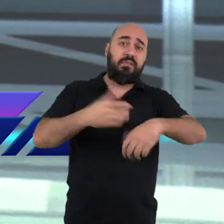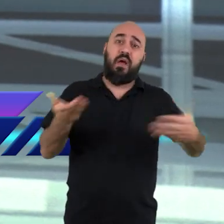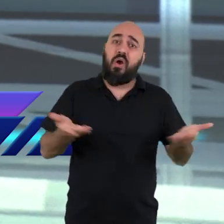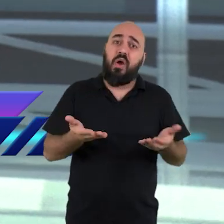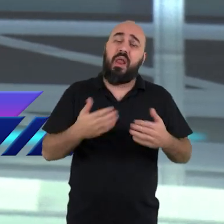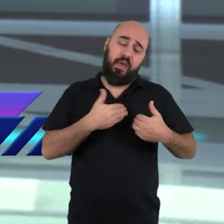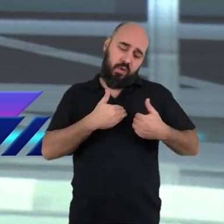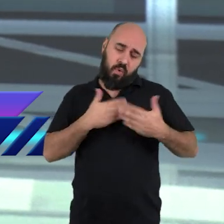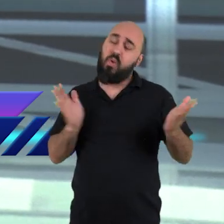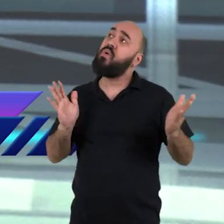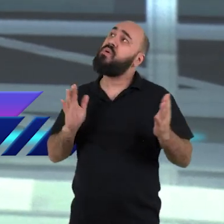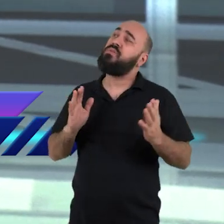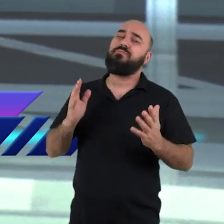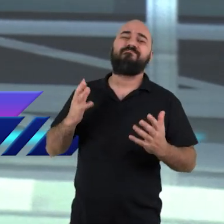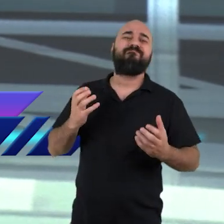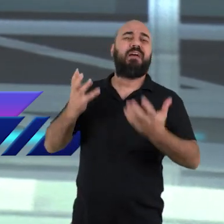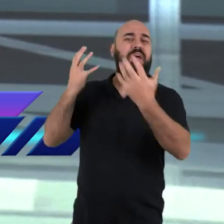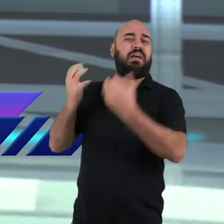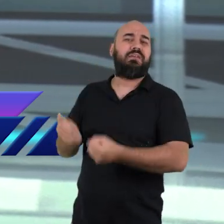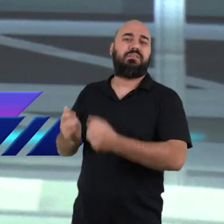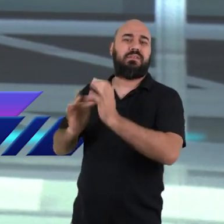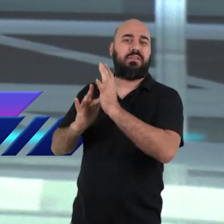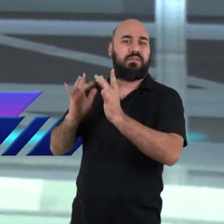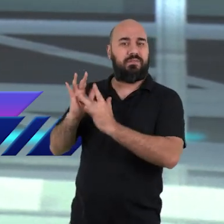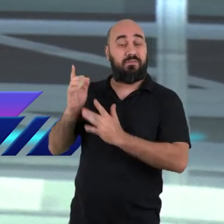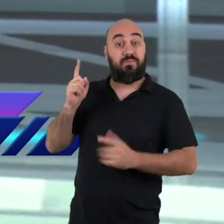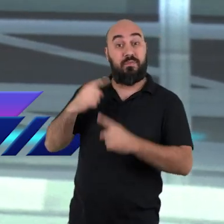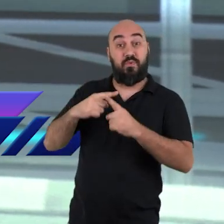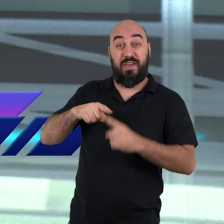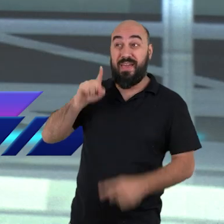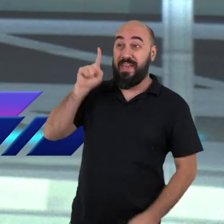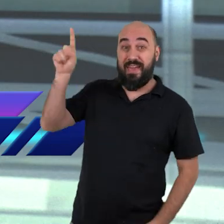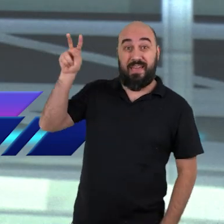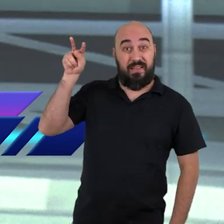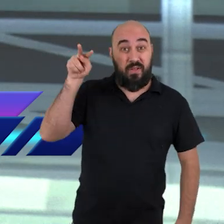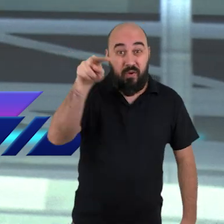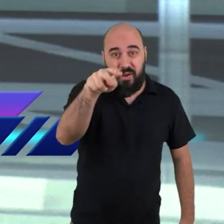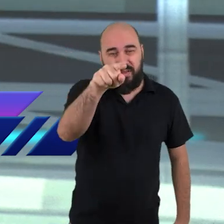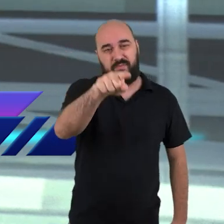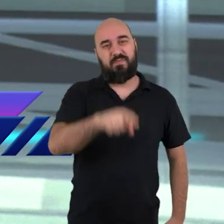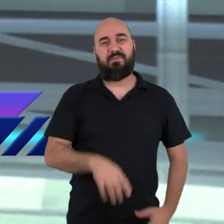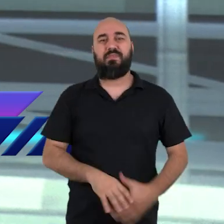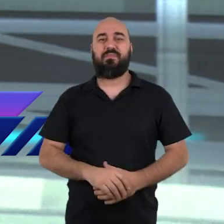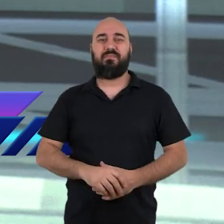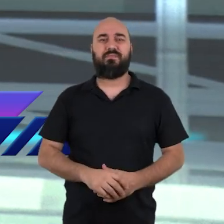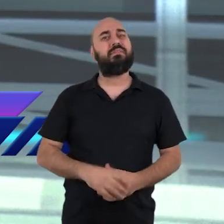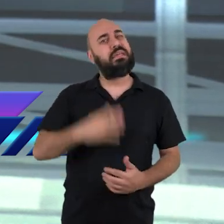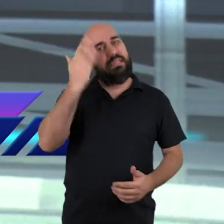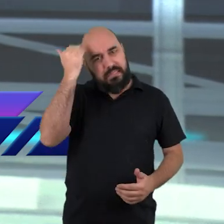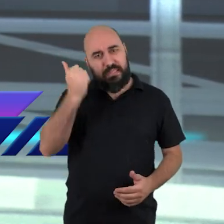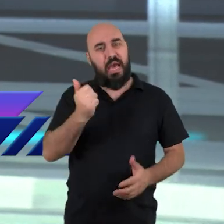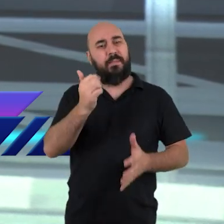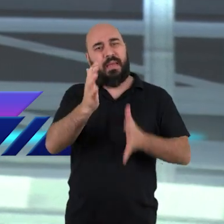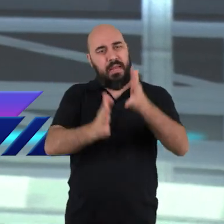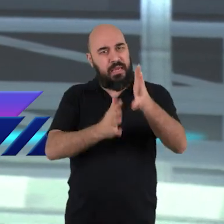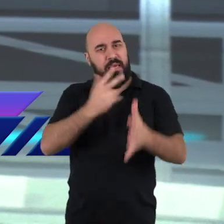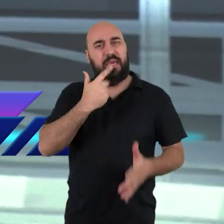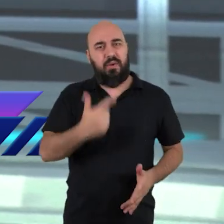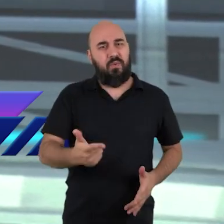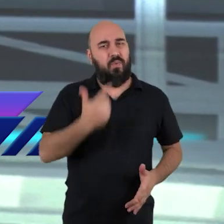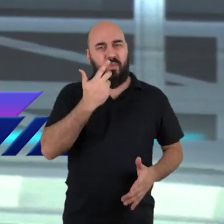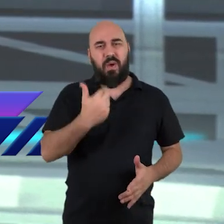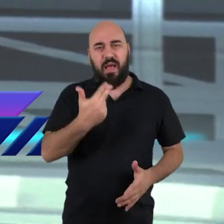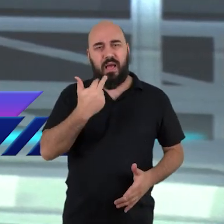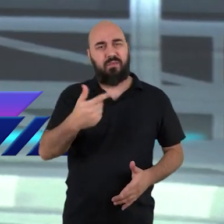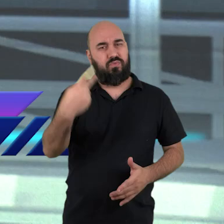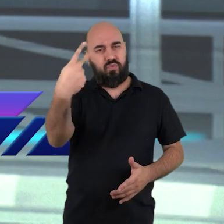de você abrir seu coração e render-se ao Senhor, porque Ele está olhando por você, Ele está ao seu lado.